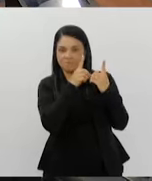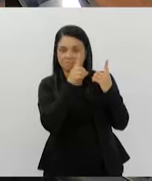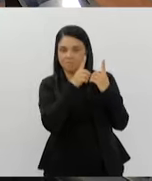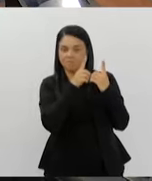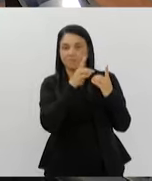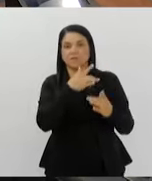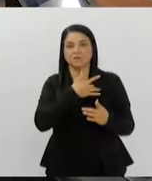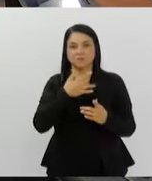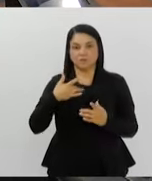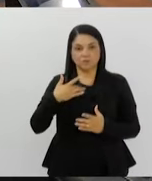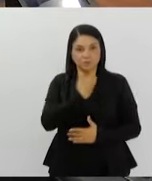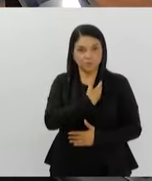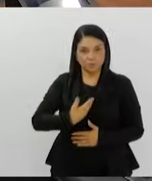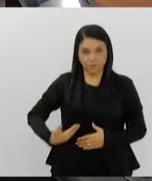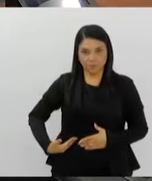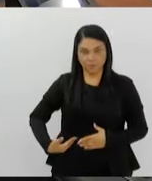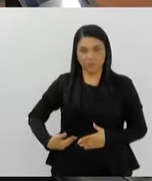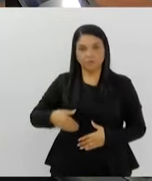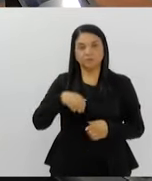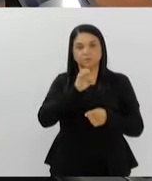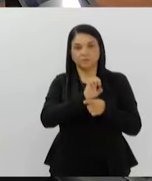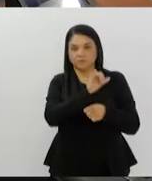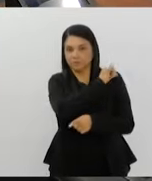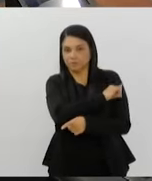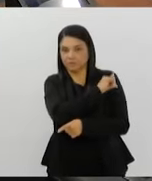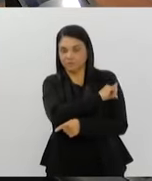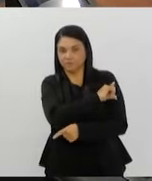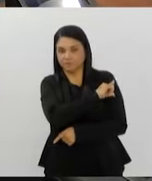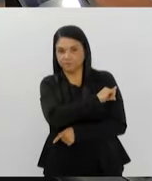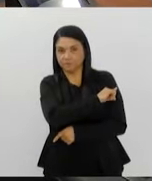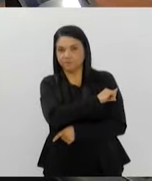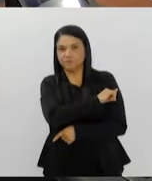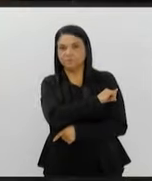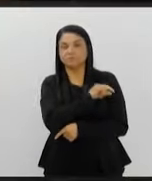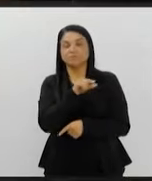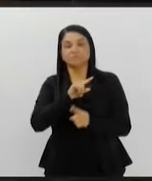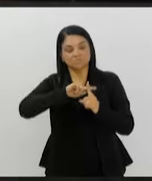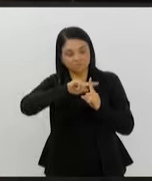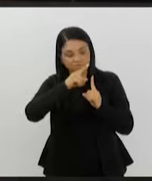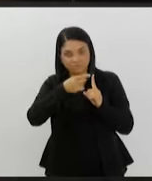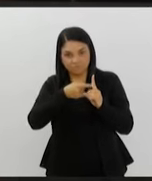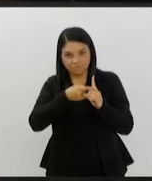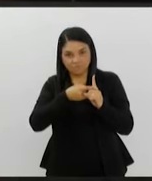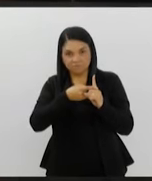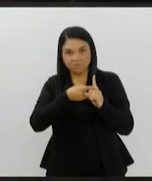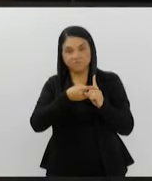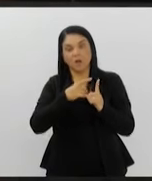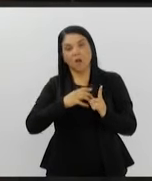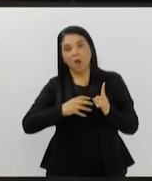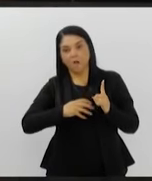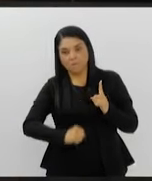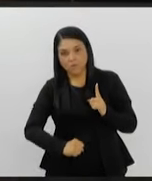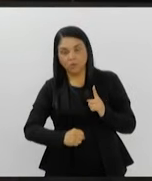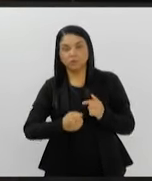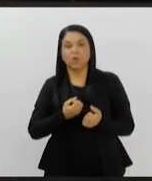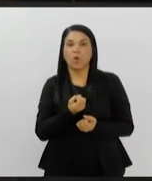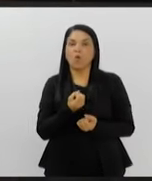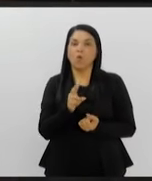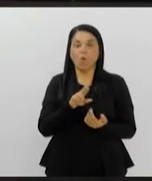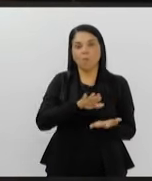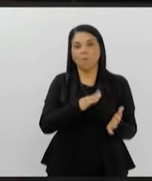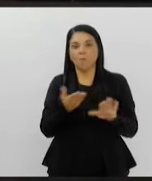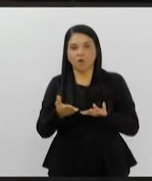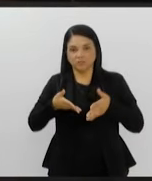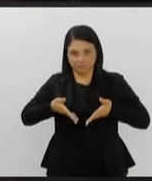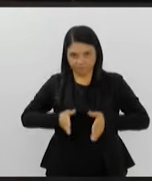rede pública no âmbito do Estado do Rio de Janeiro, cuja gestação termine em abortamento ou morte perinatal,